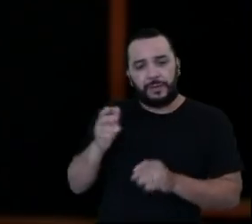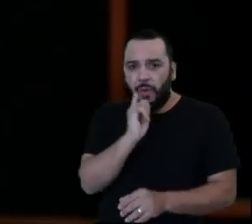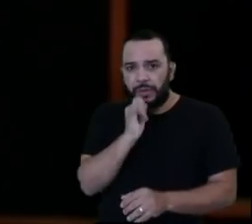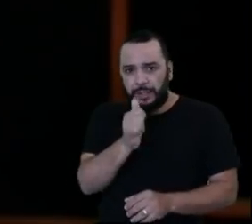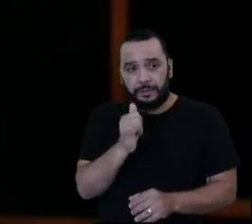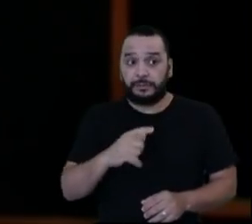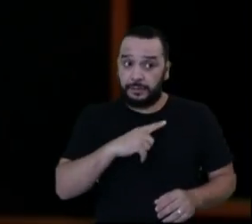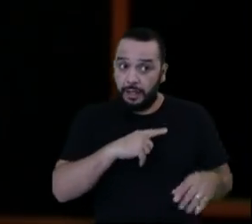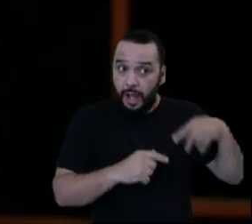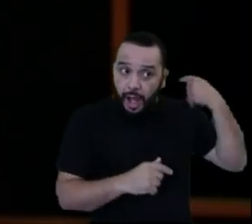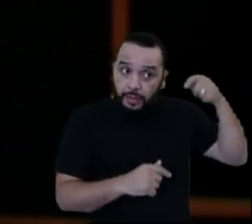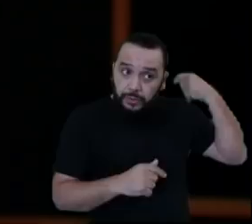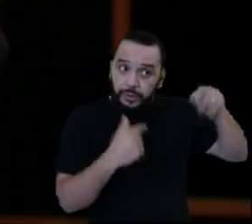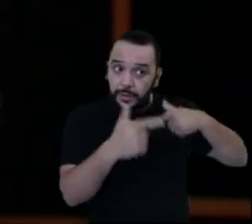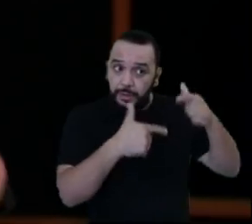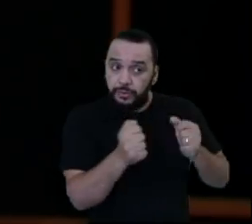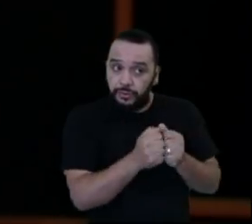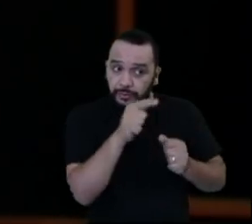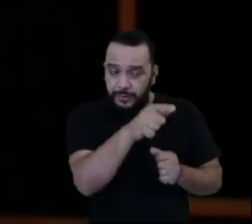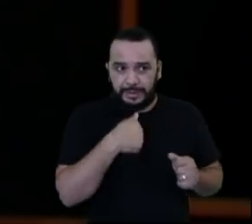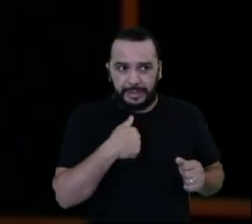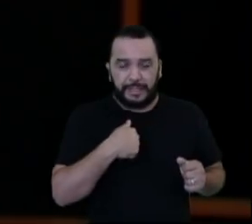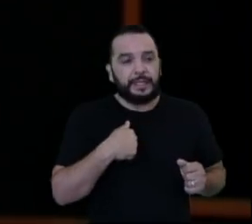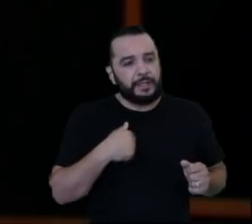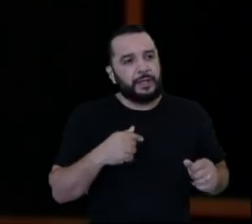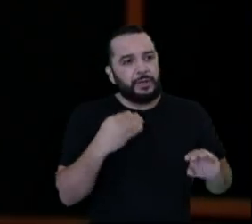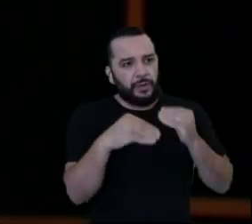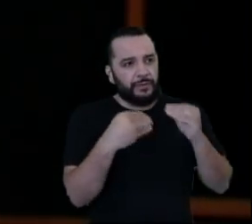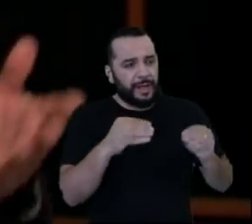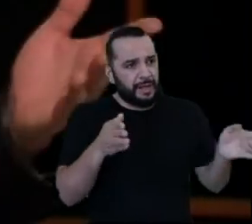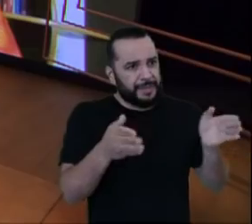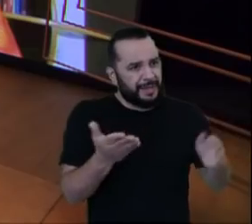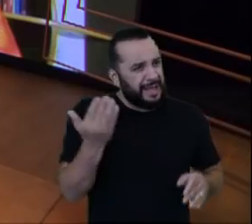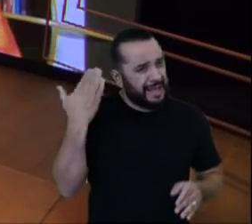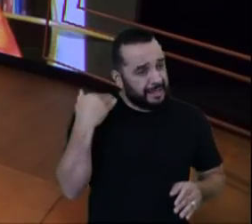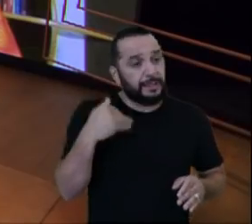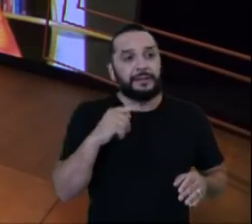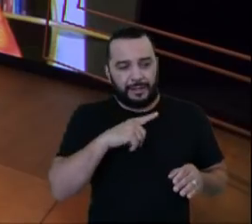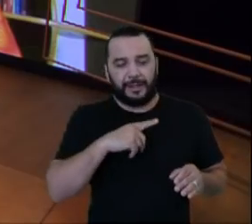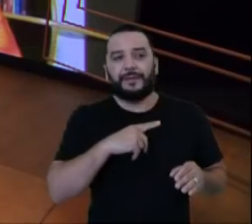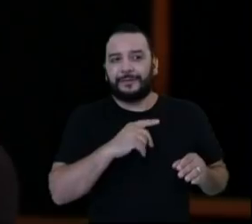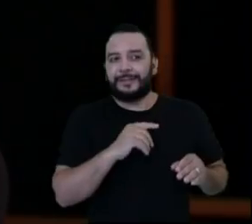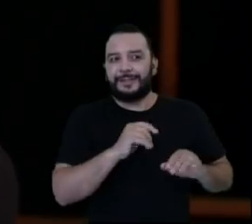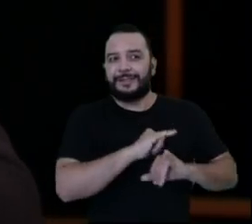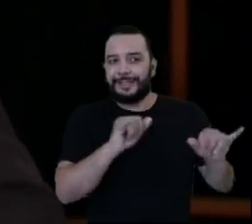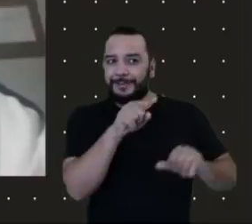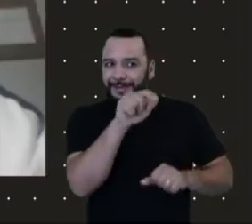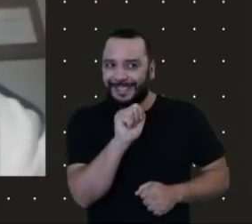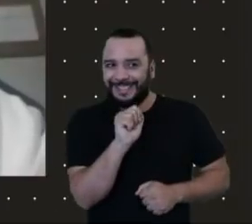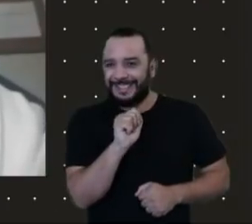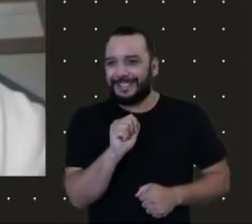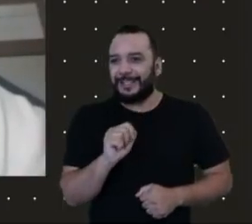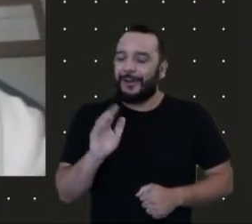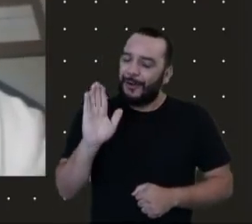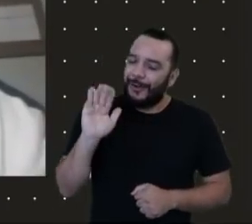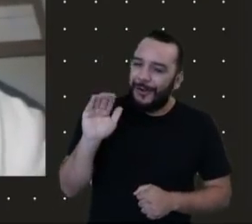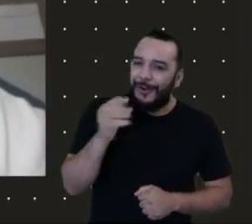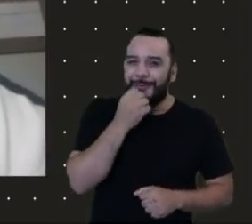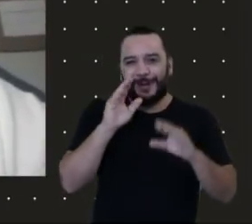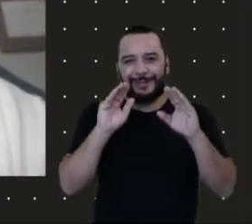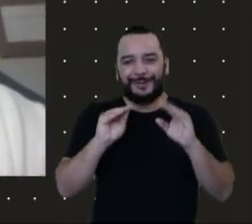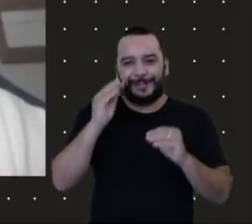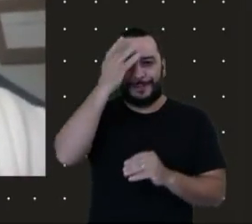se comportavam, como é que era a situação social, política da época, porque você é impactado por aquilo, por